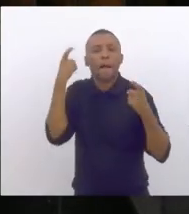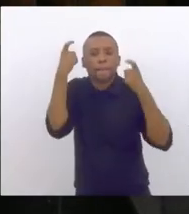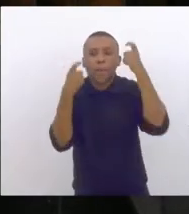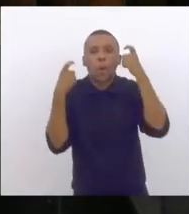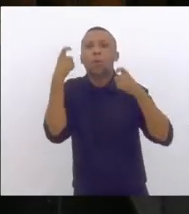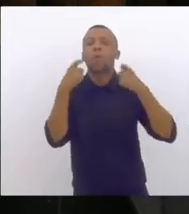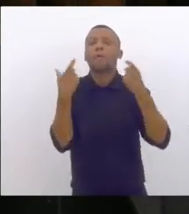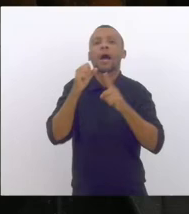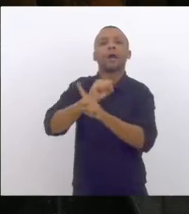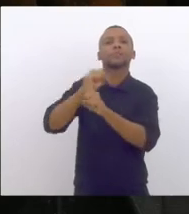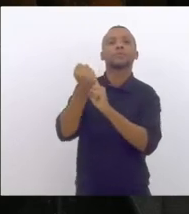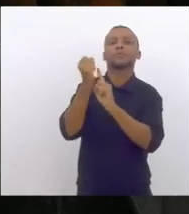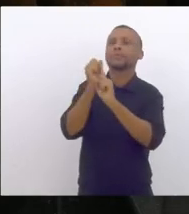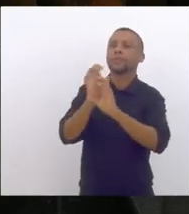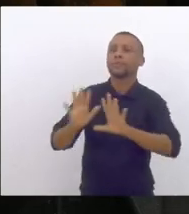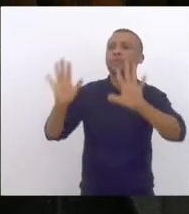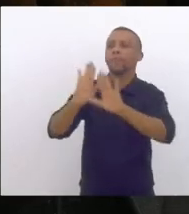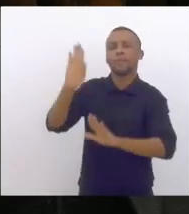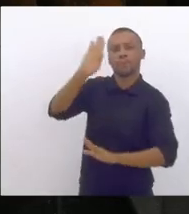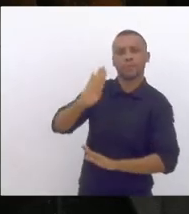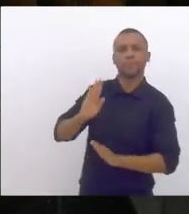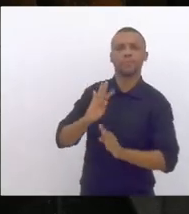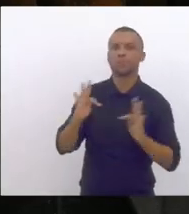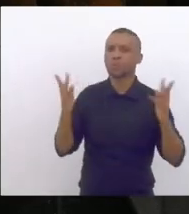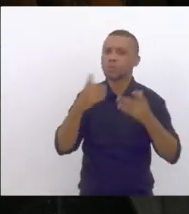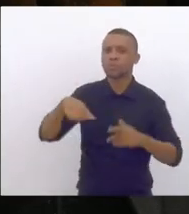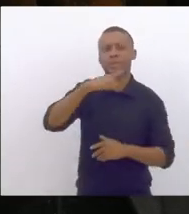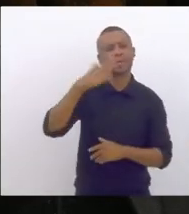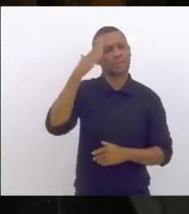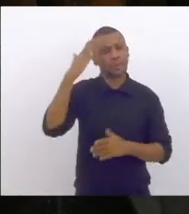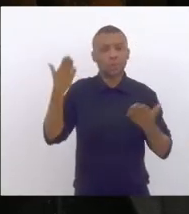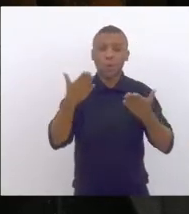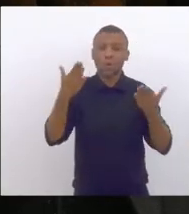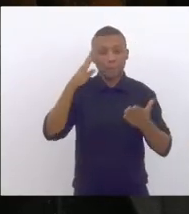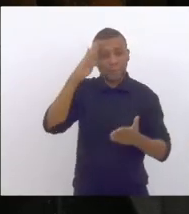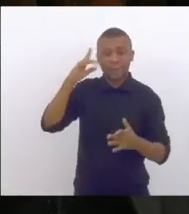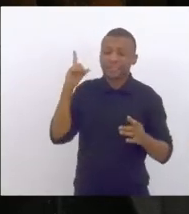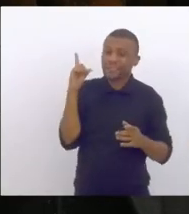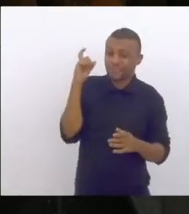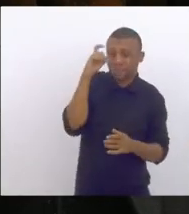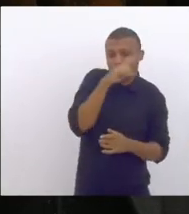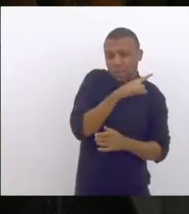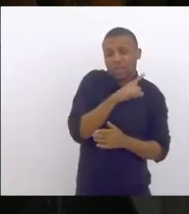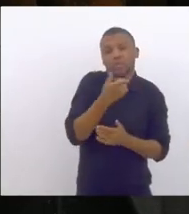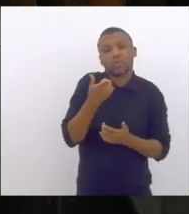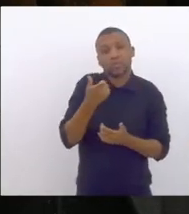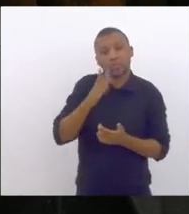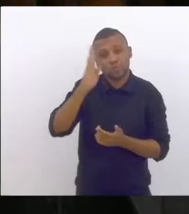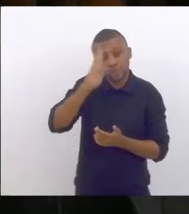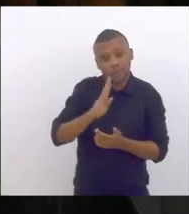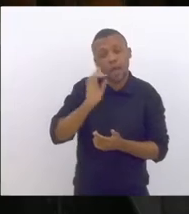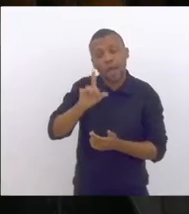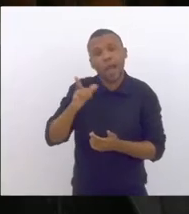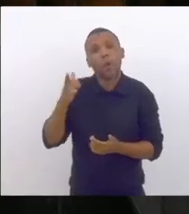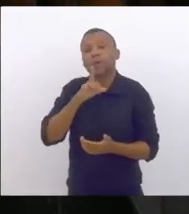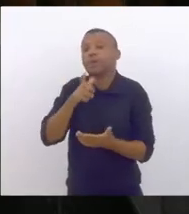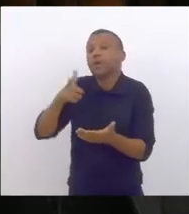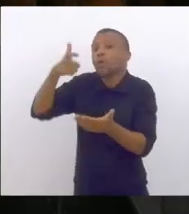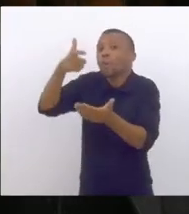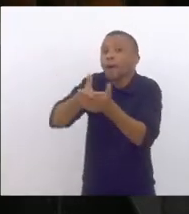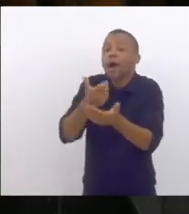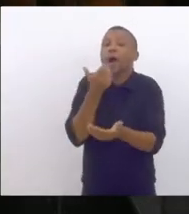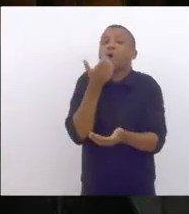todo mundo sabe que a maior dificuldade dos brasileiros hoje é colocar comida na mesa